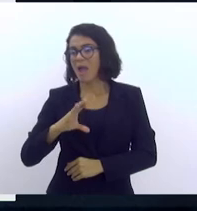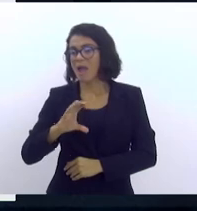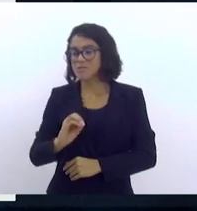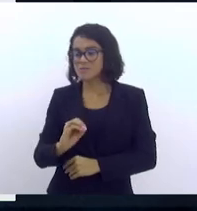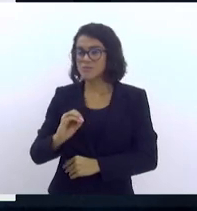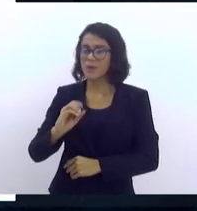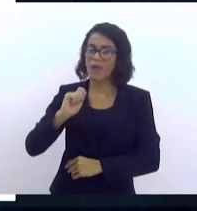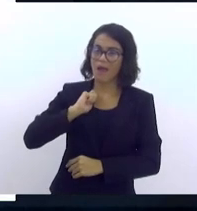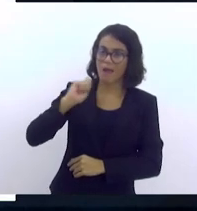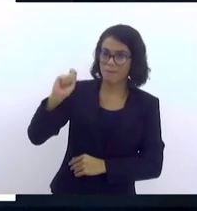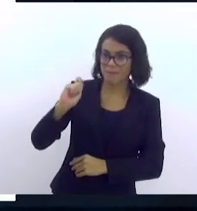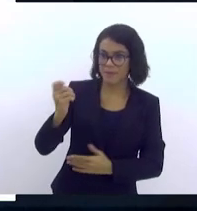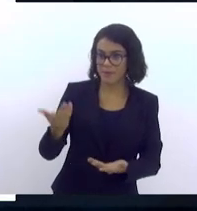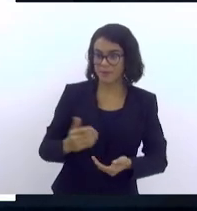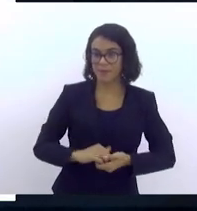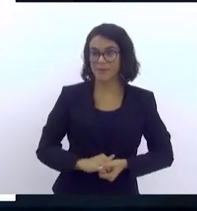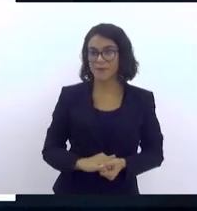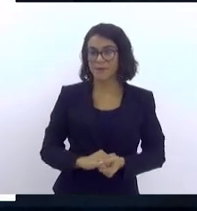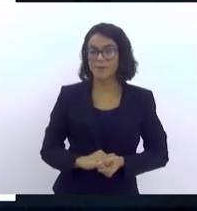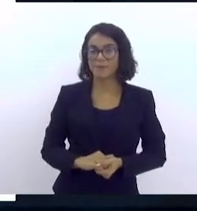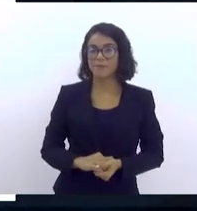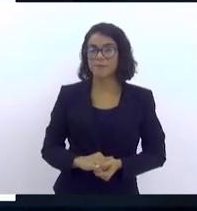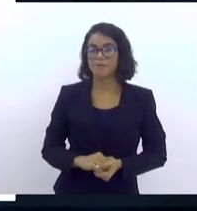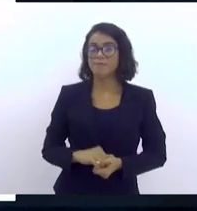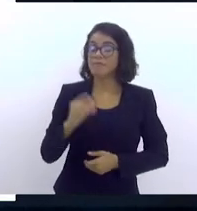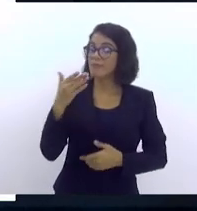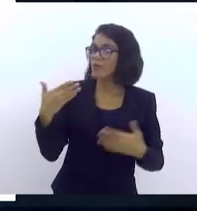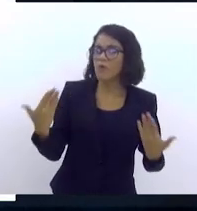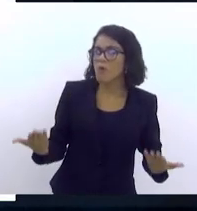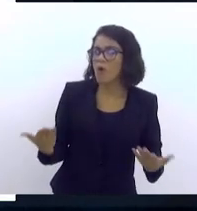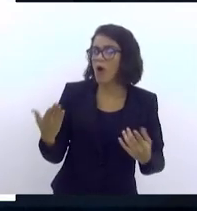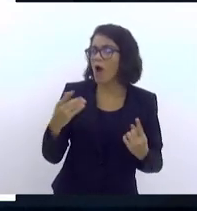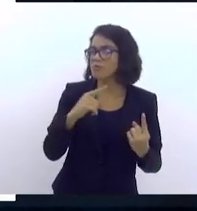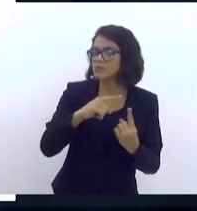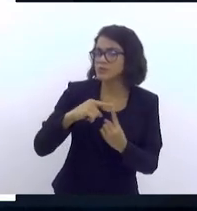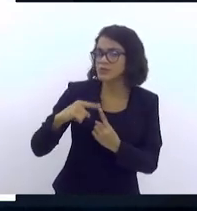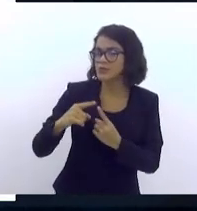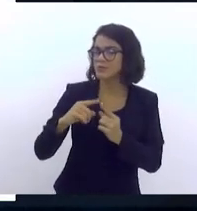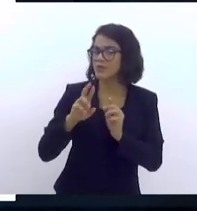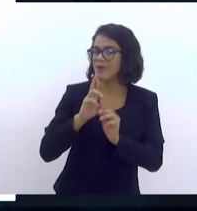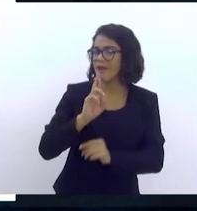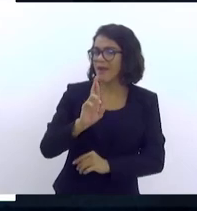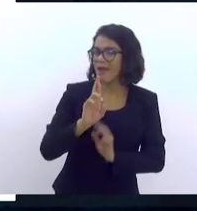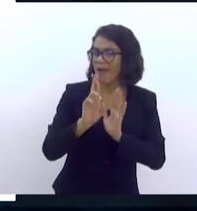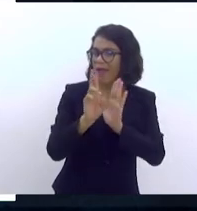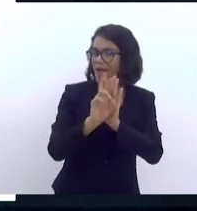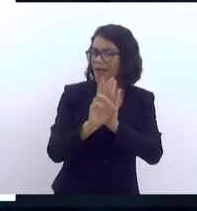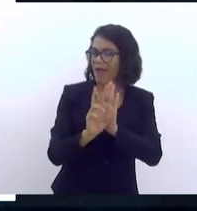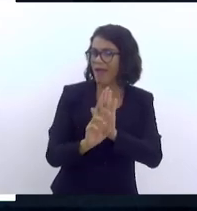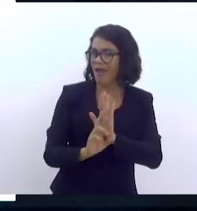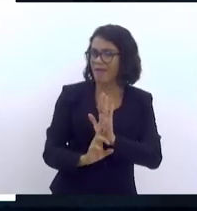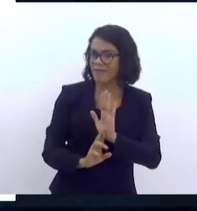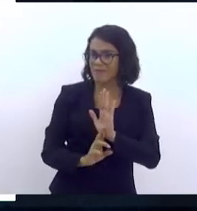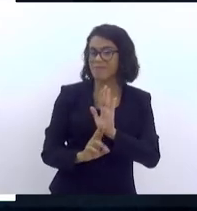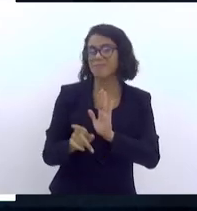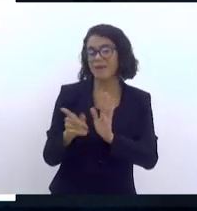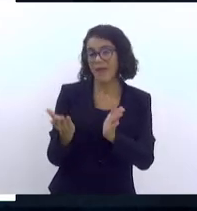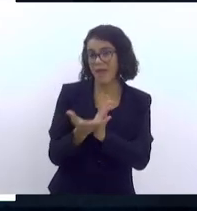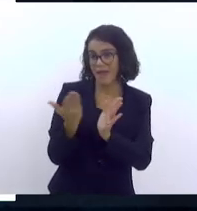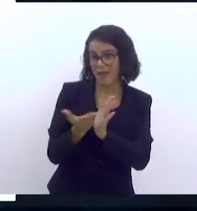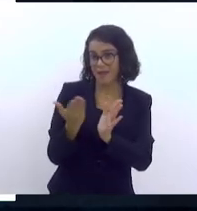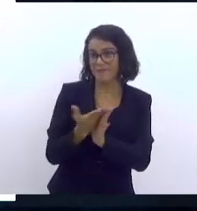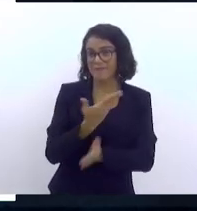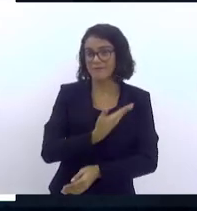pode passar por favor E aí quais são as referências desse documento né é a cartilha do governo federal